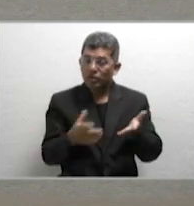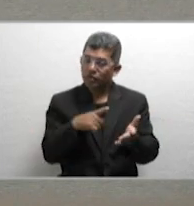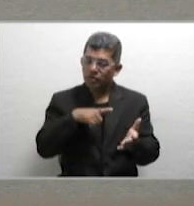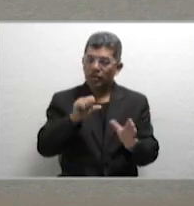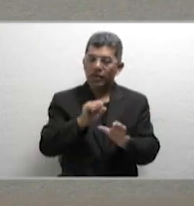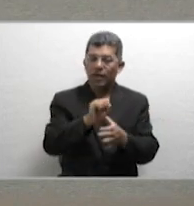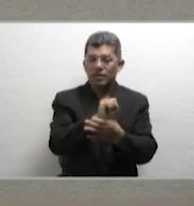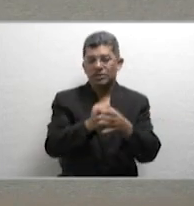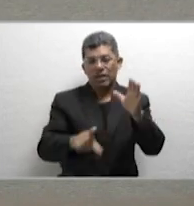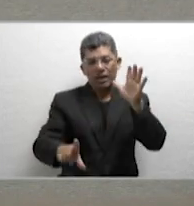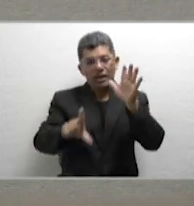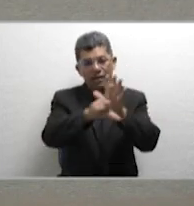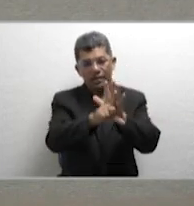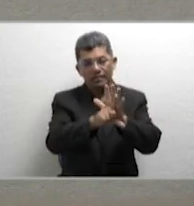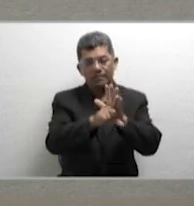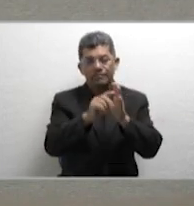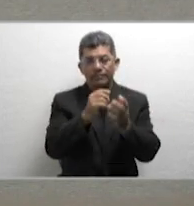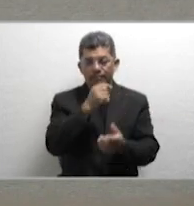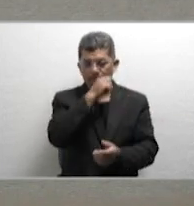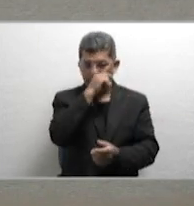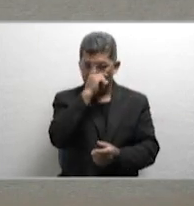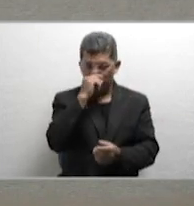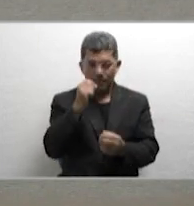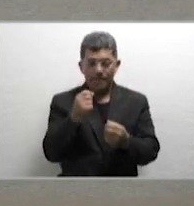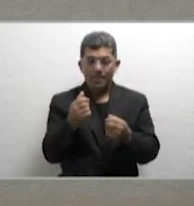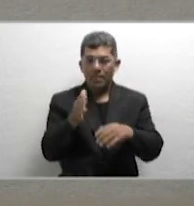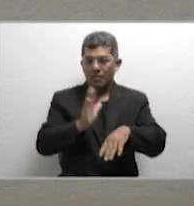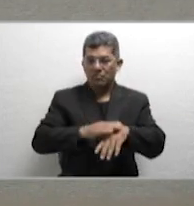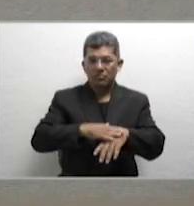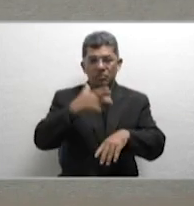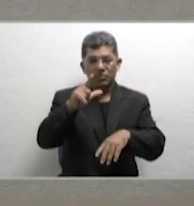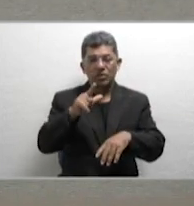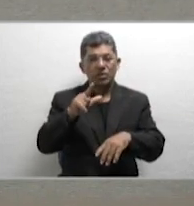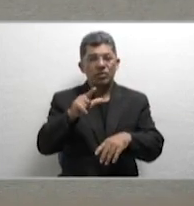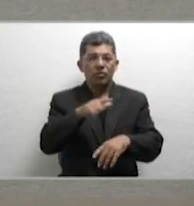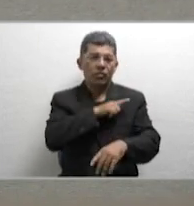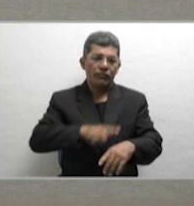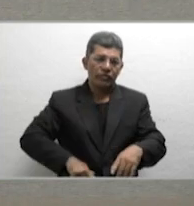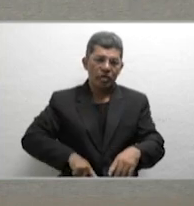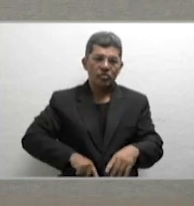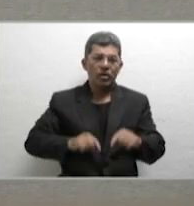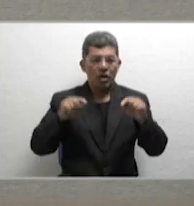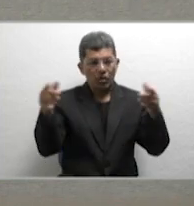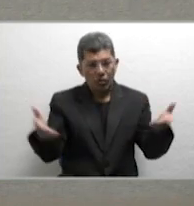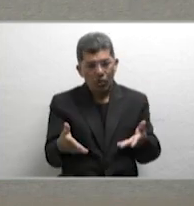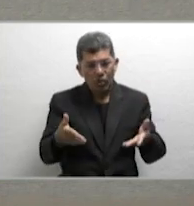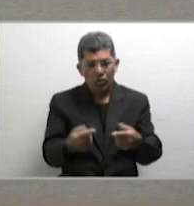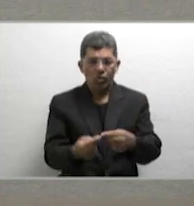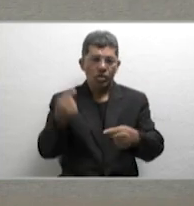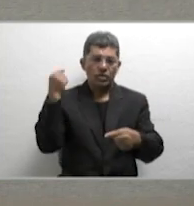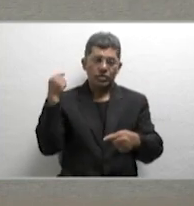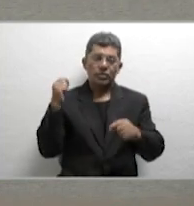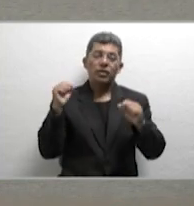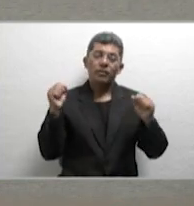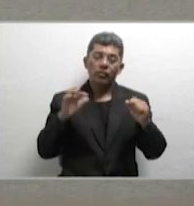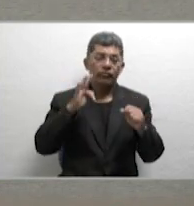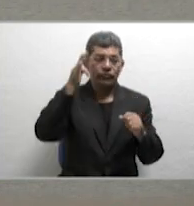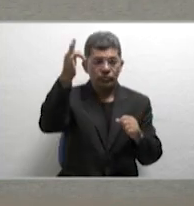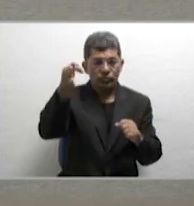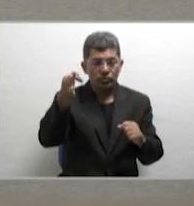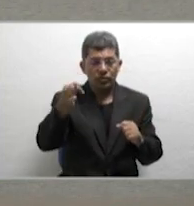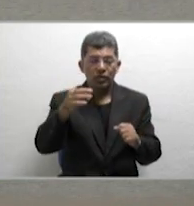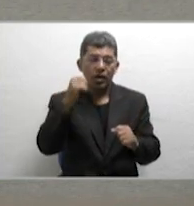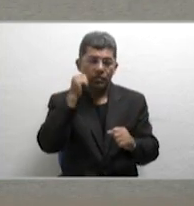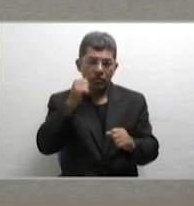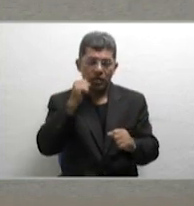e seja garantido a essas mulheres, independente de qual seja o governo, que ela vai ter prioridade, a mulher em vulnerabilidade